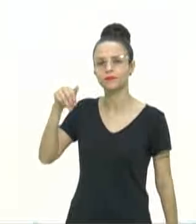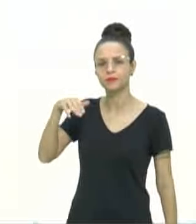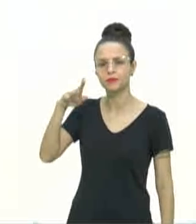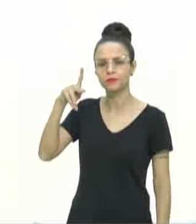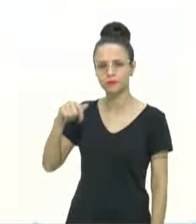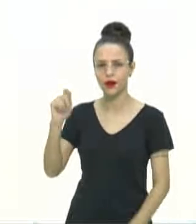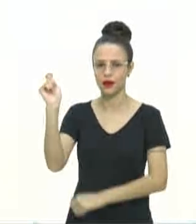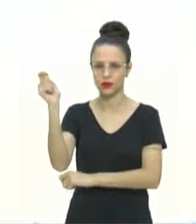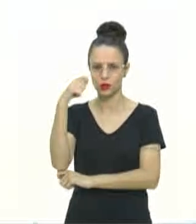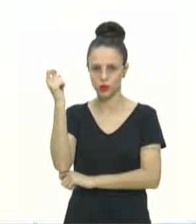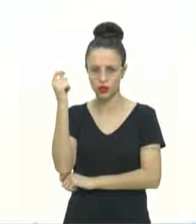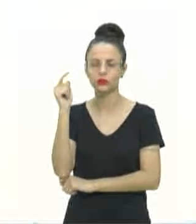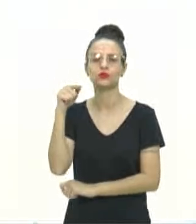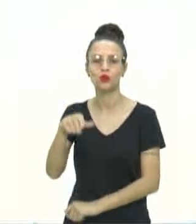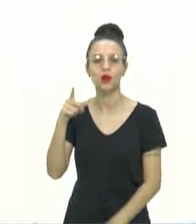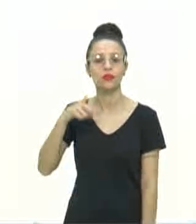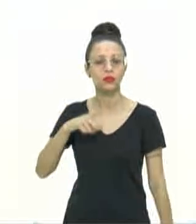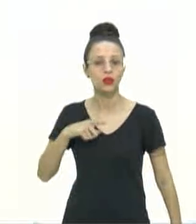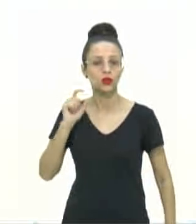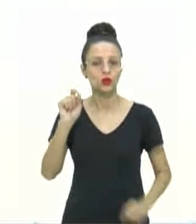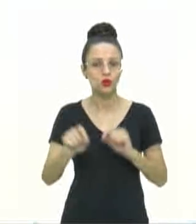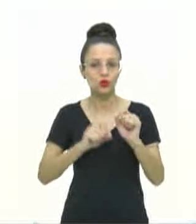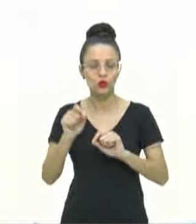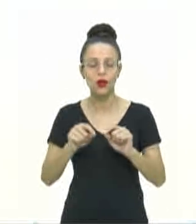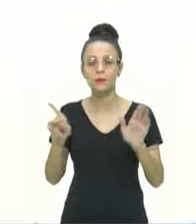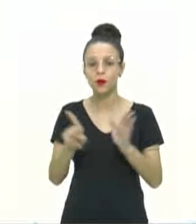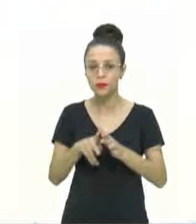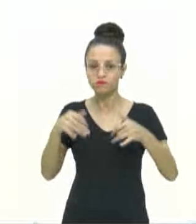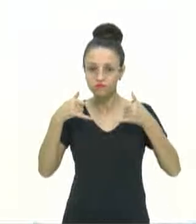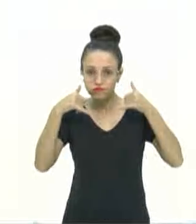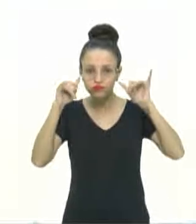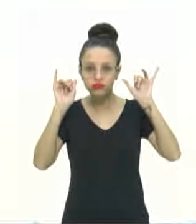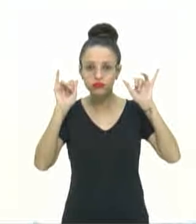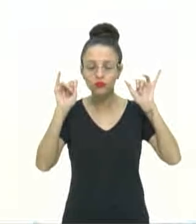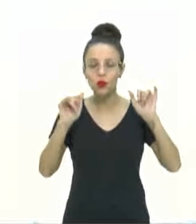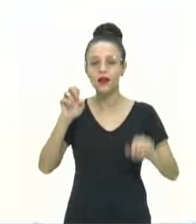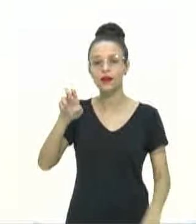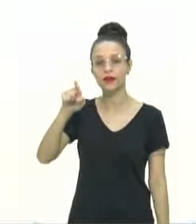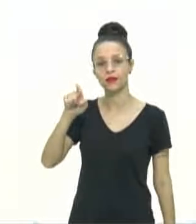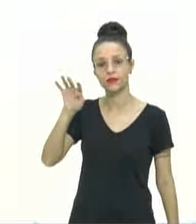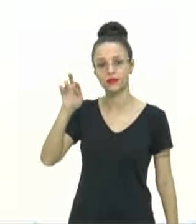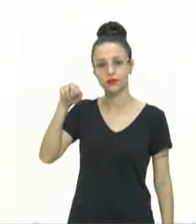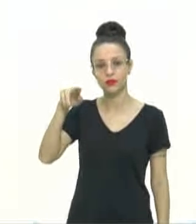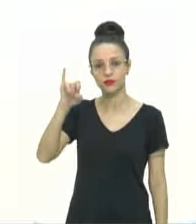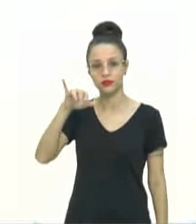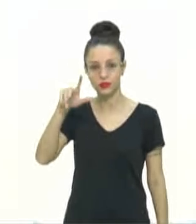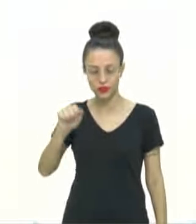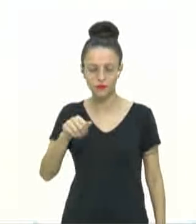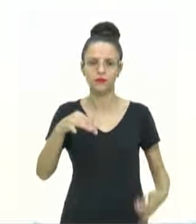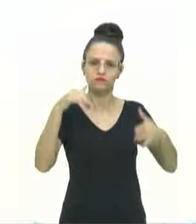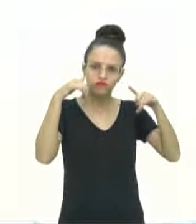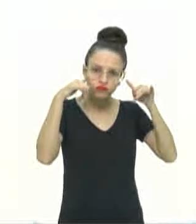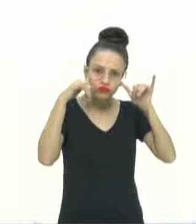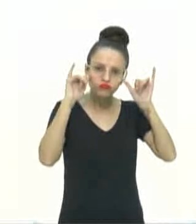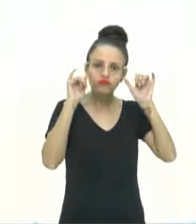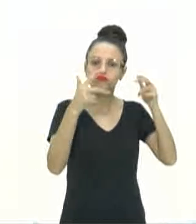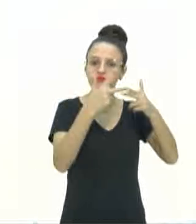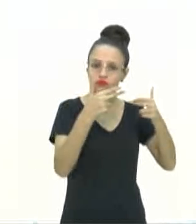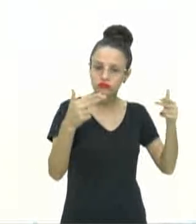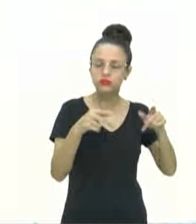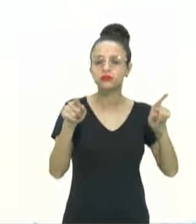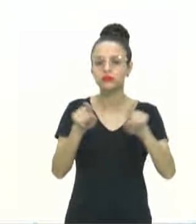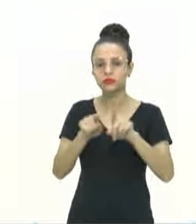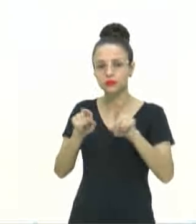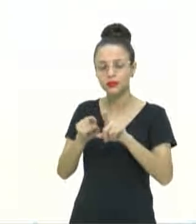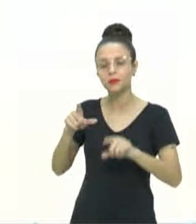Sul, nós vamos ter a pecuária extensiva. Cria ali, além do gado bovino, gado